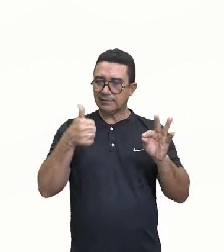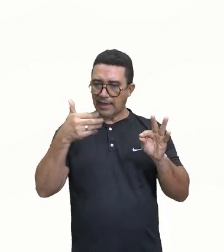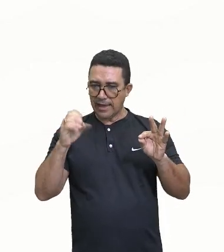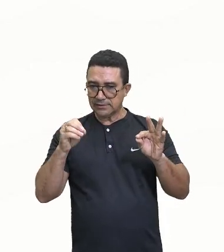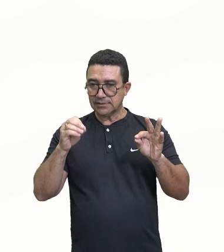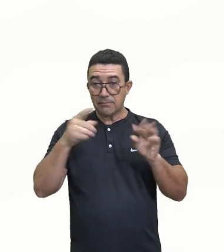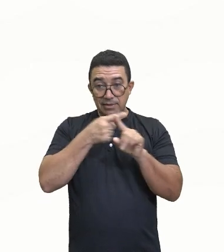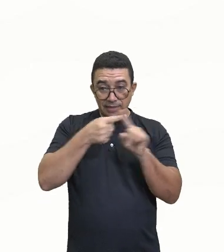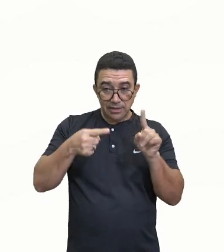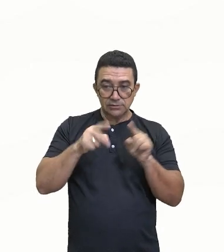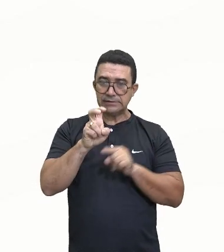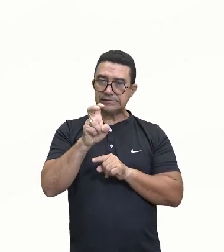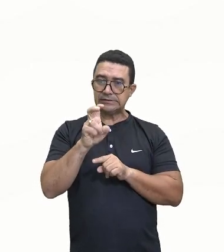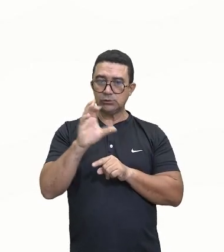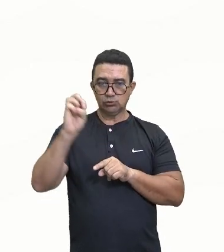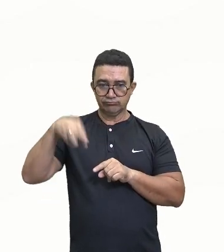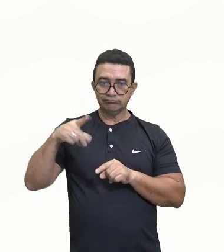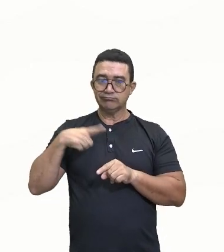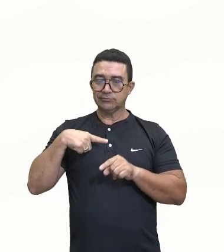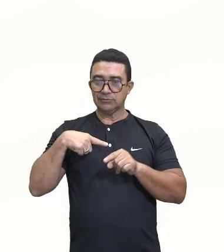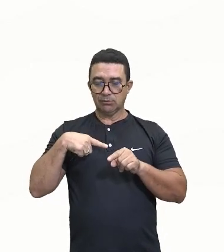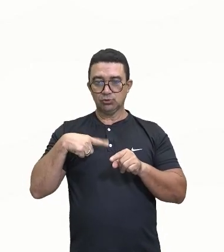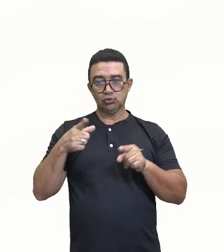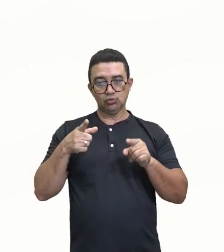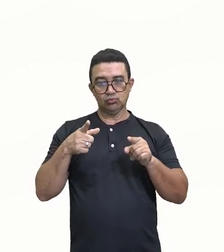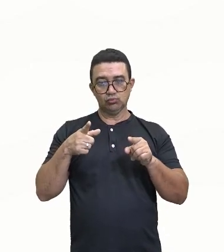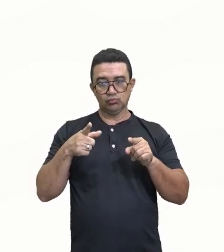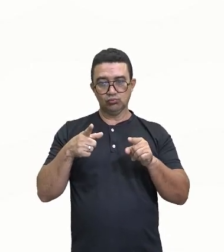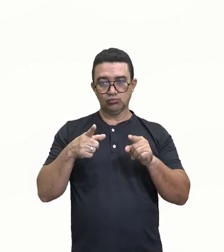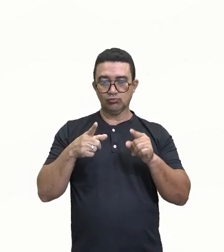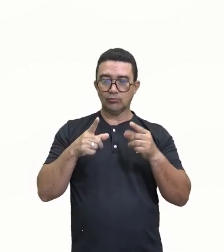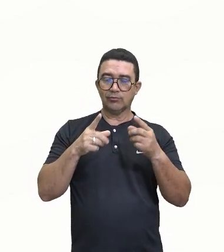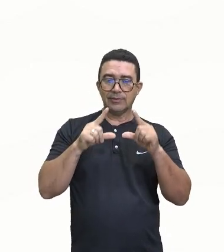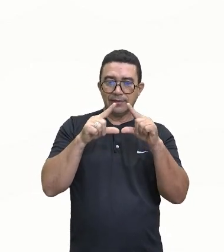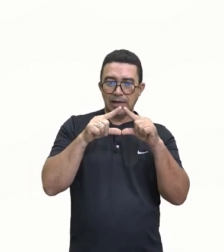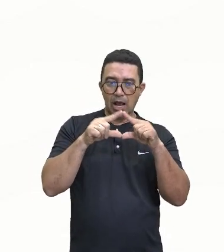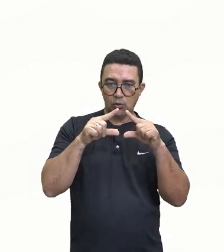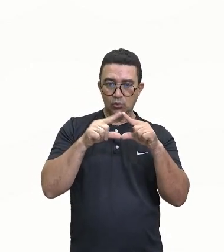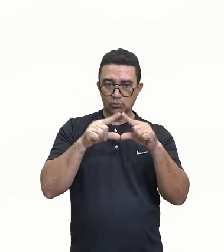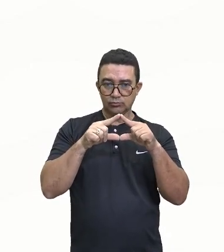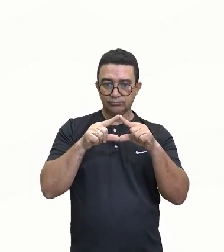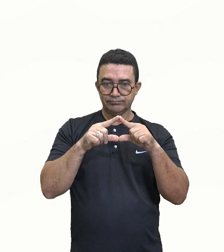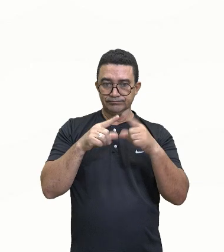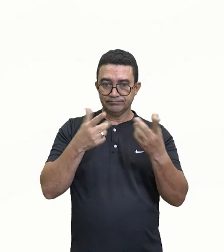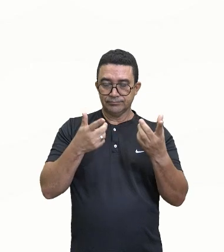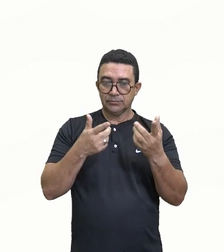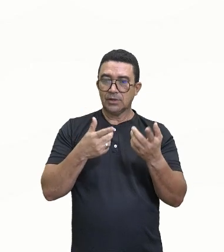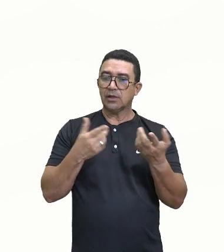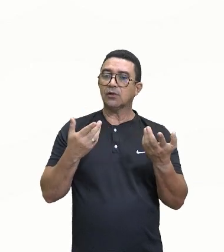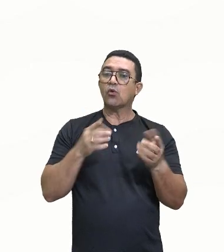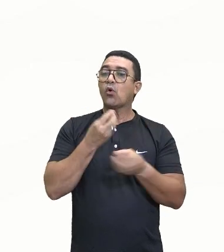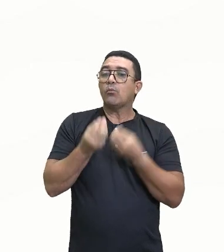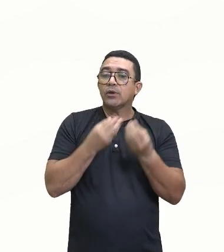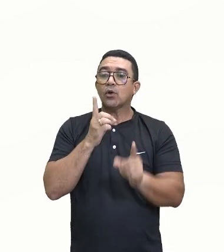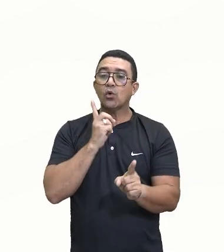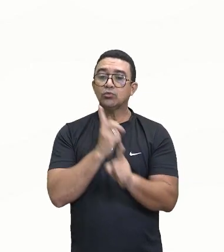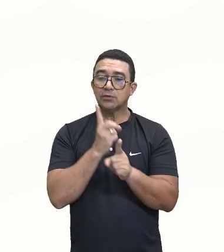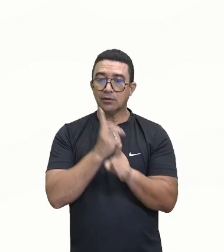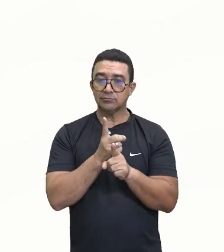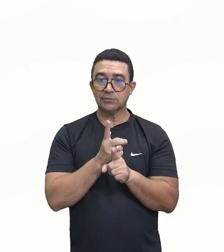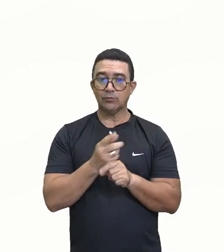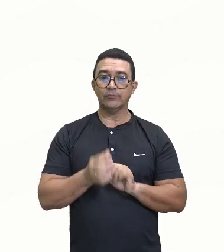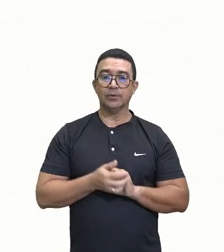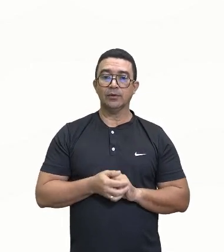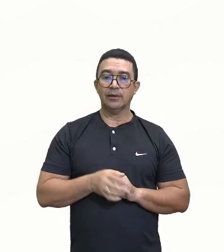Eu tenho um triângulo retângulo. Para encontrar o apótema, então, eu vou utilizar o teorema de Pitágoras, que diz que o